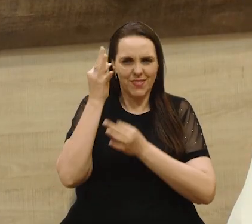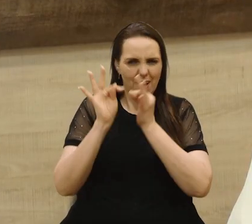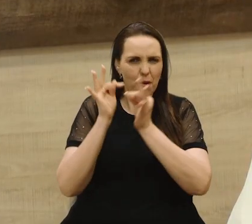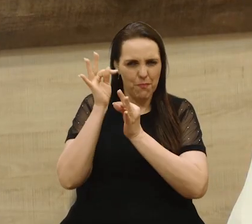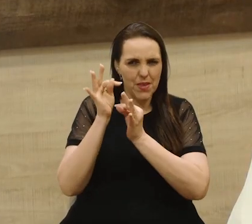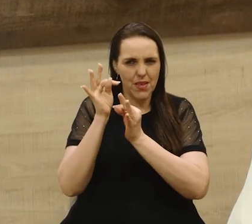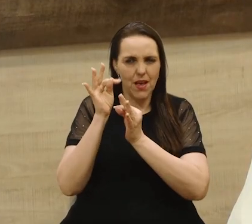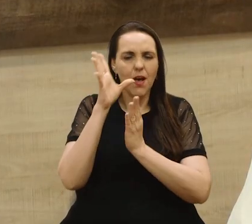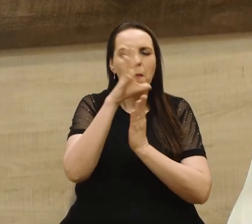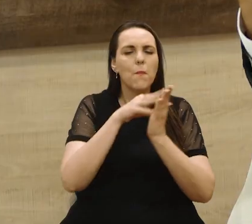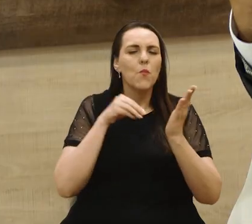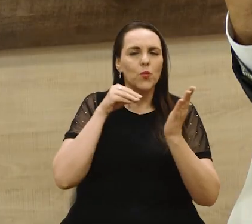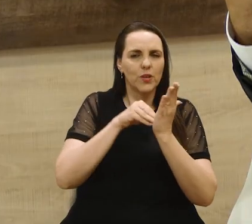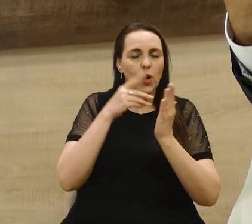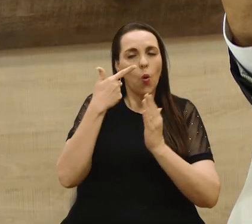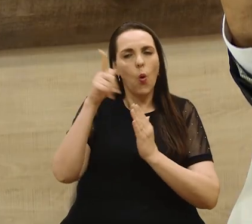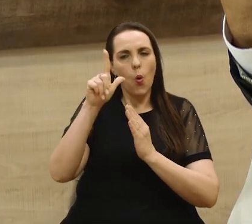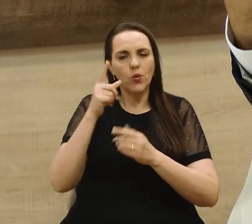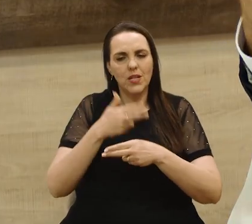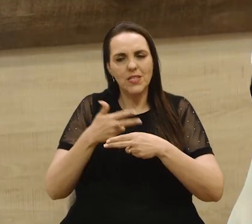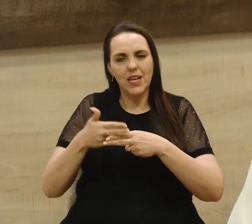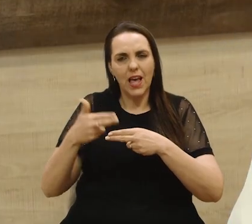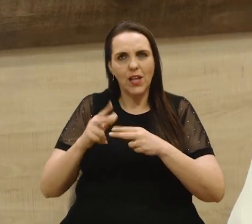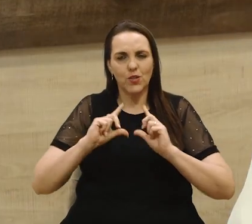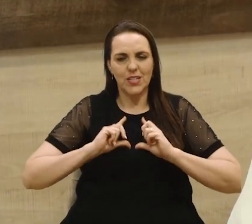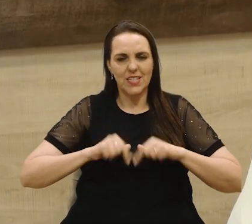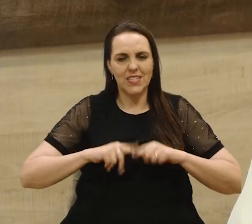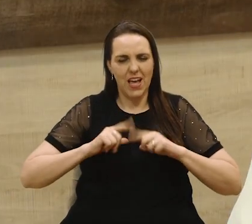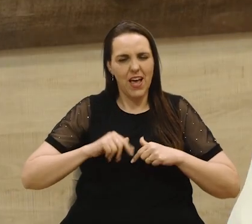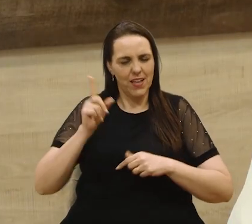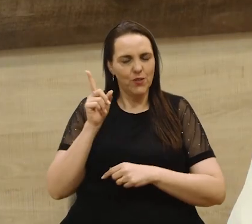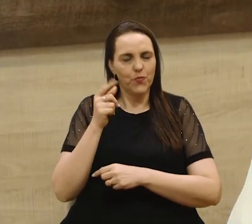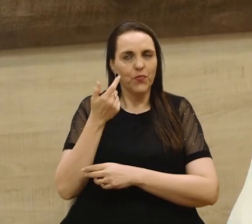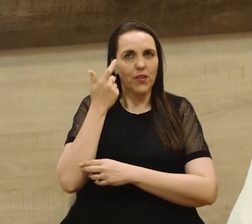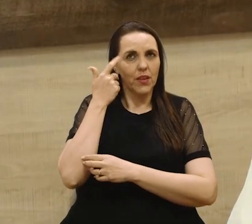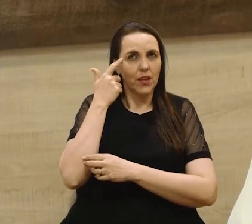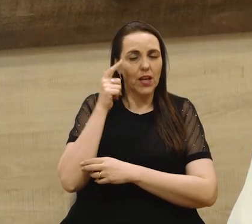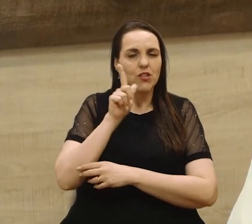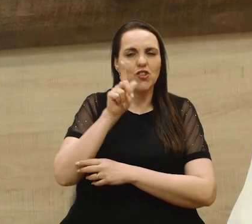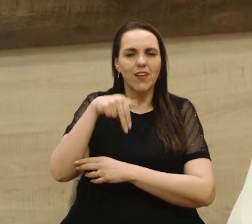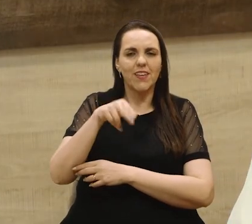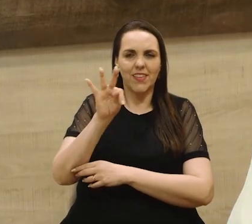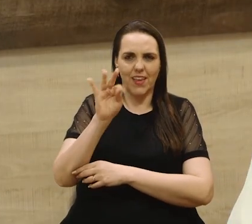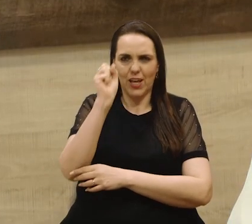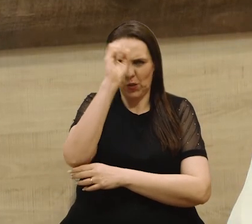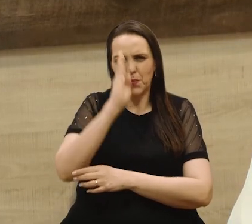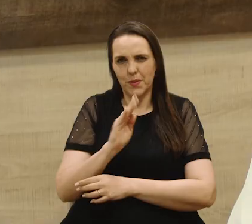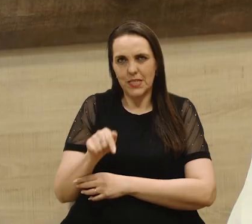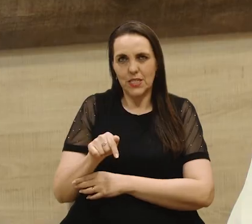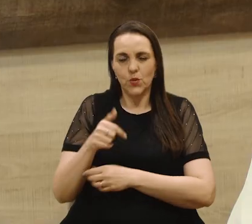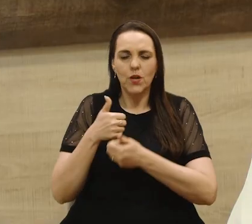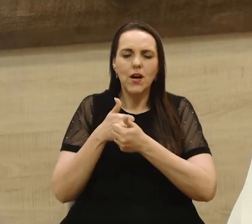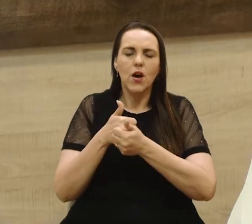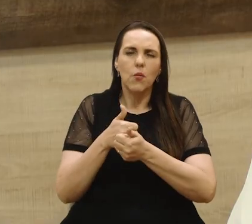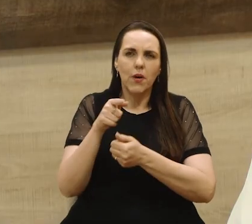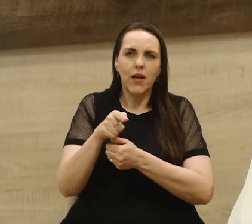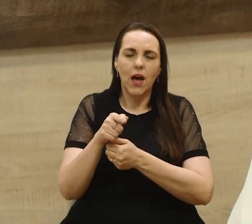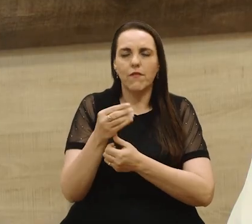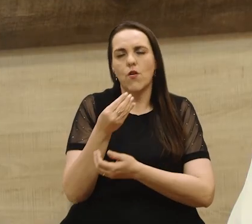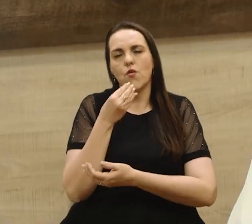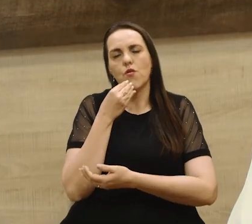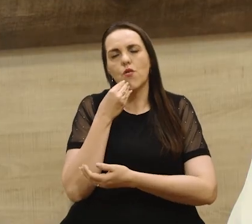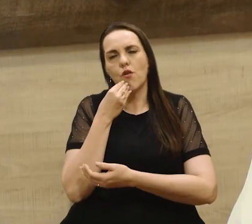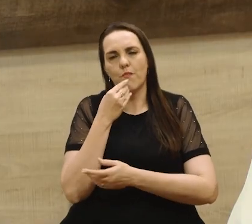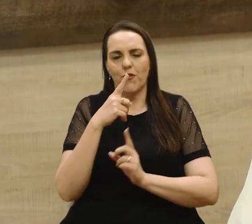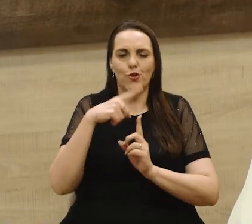que foi inspirada numa outra série israelense, né? E aqui foi pelo GNT, que acompanhava ali. Claro, eles